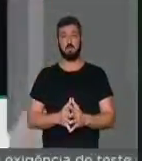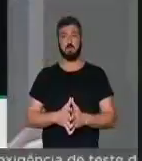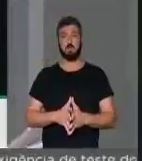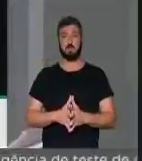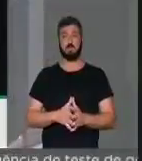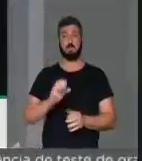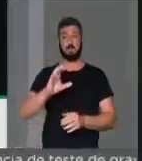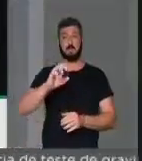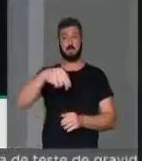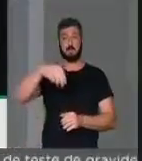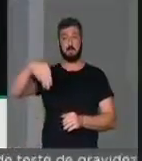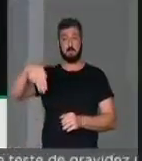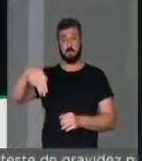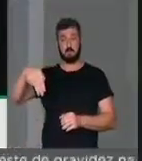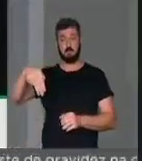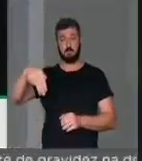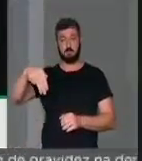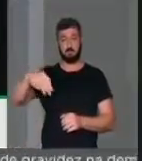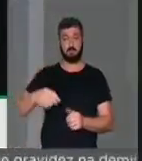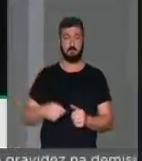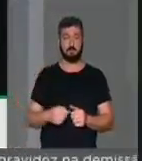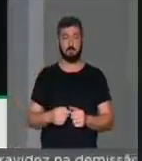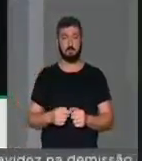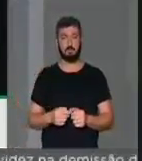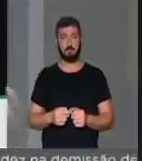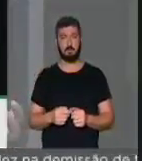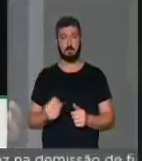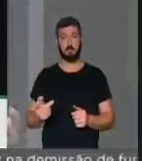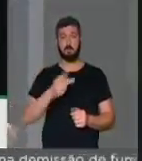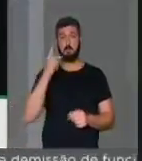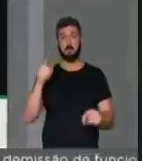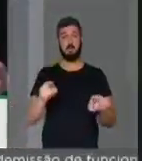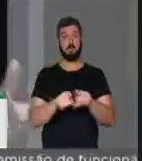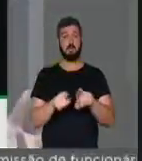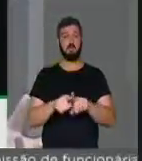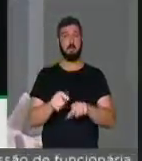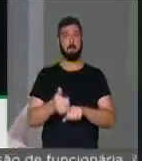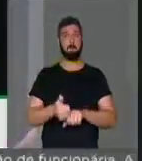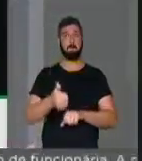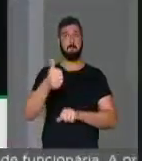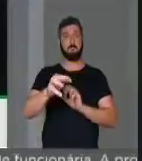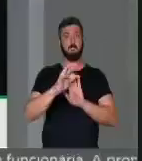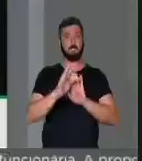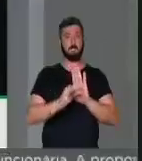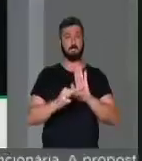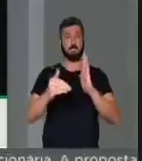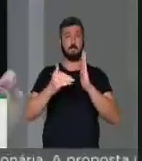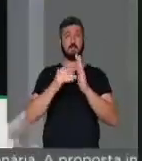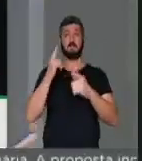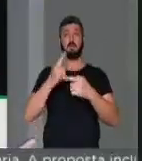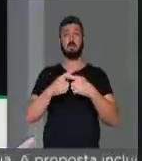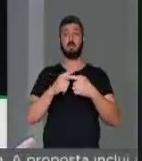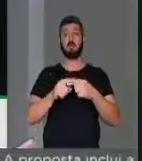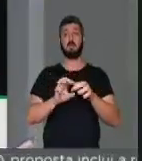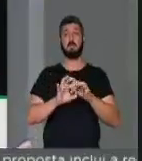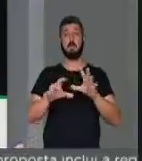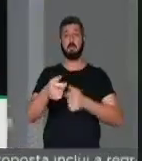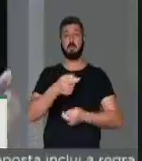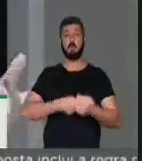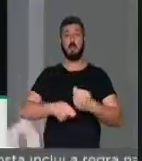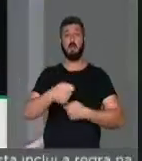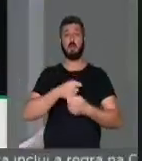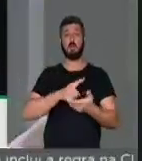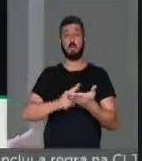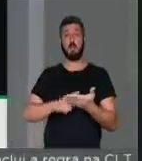A Confederação Nacional dos Municípios diz também que é melhor o texto do Senado porque permite a